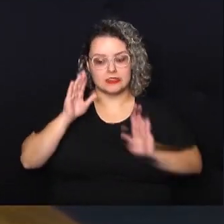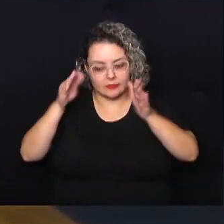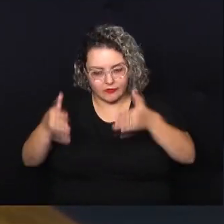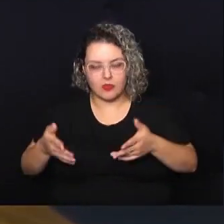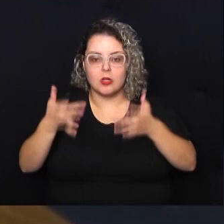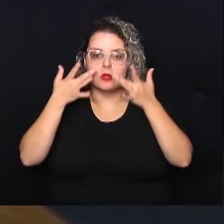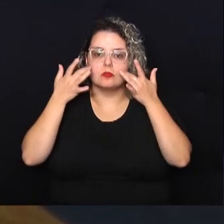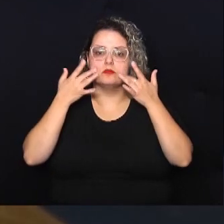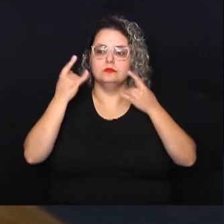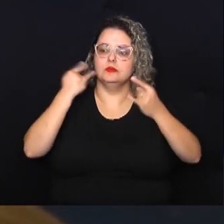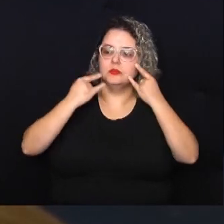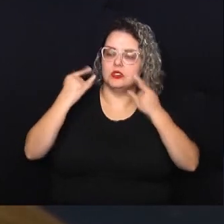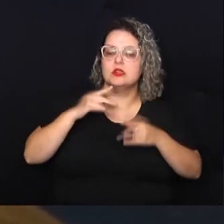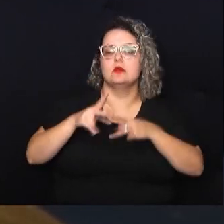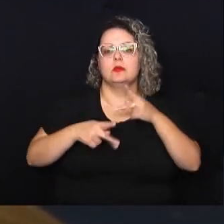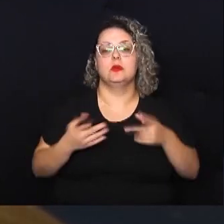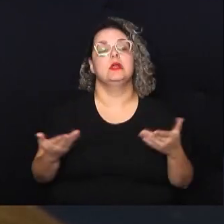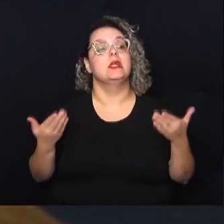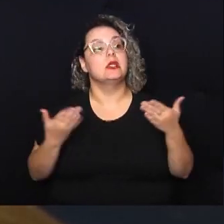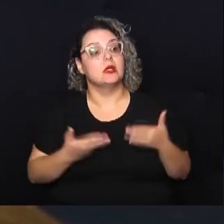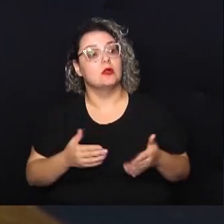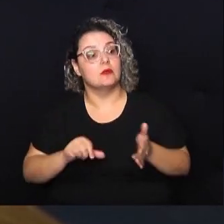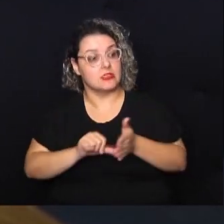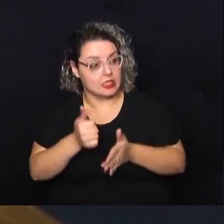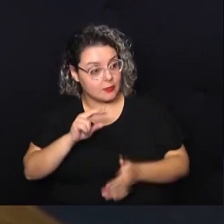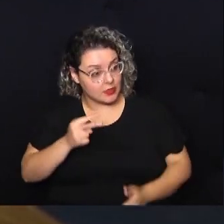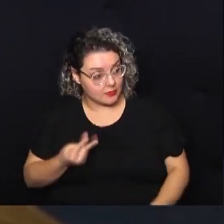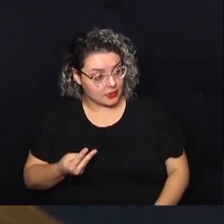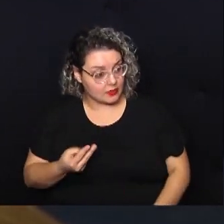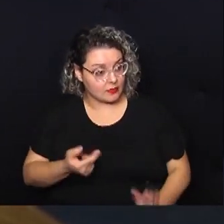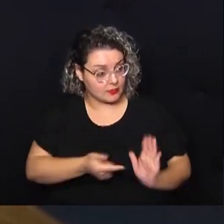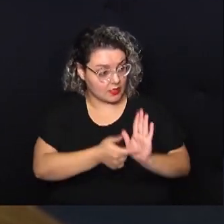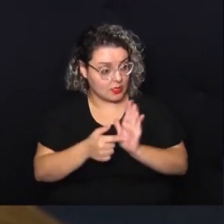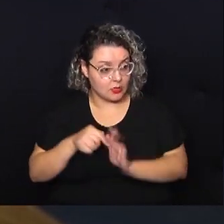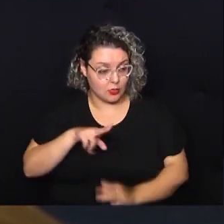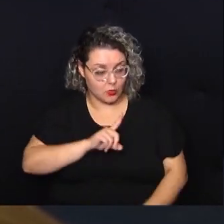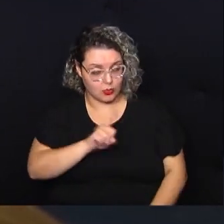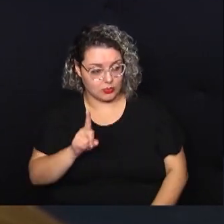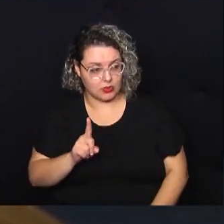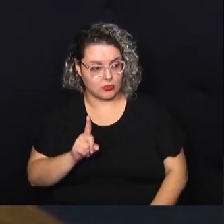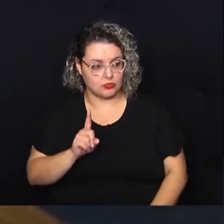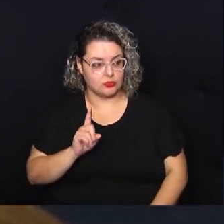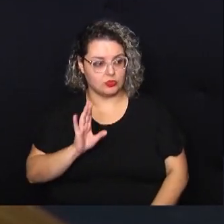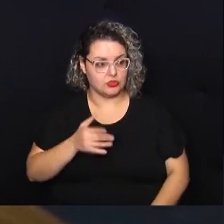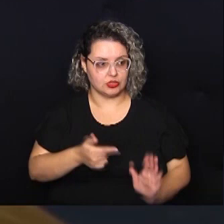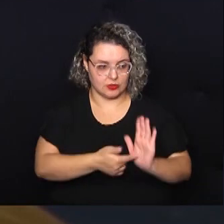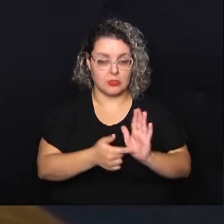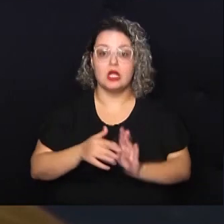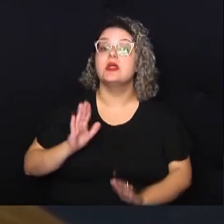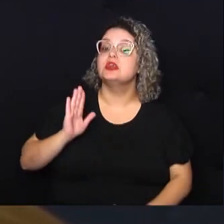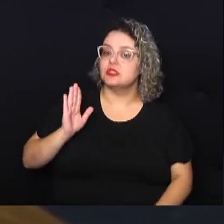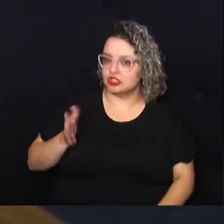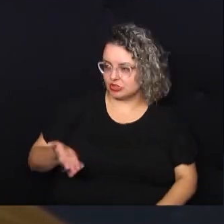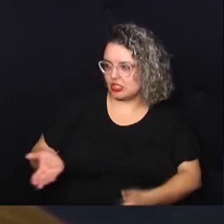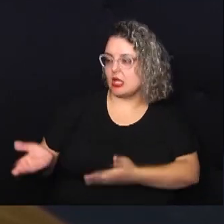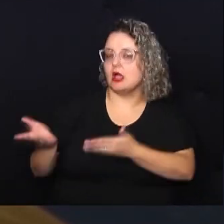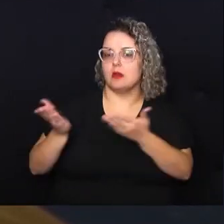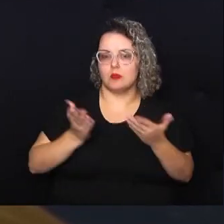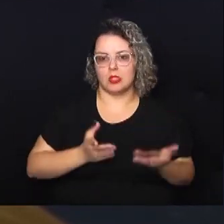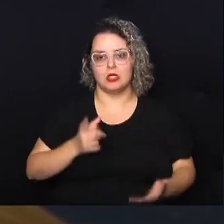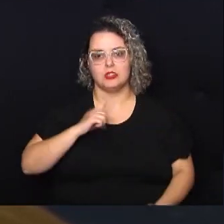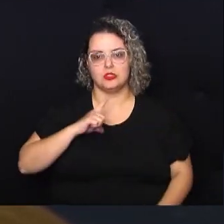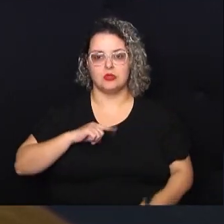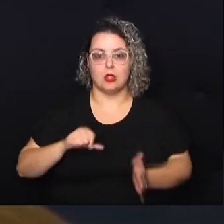interação com o público. E agora vai ser a primeira vez de exibição ou não? Vocês já exibiram? Não, nós já apresentamos, tivemos a